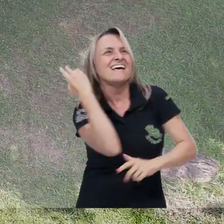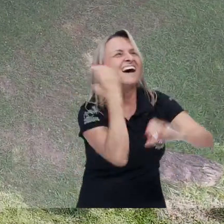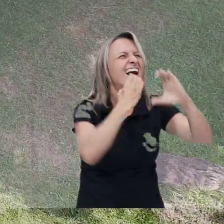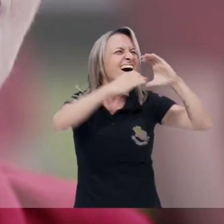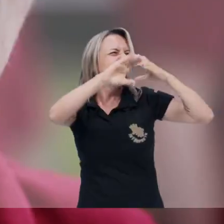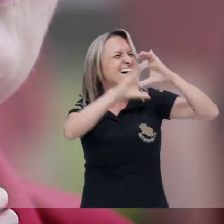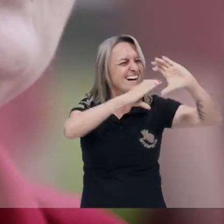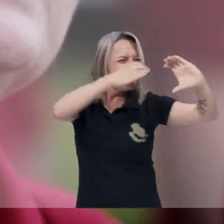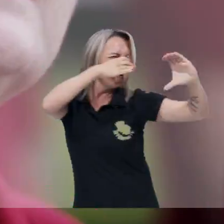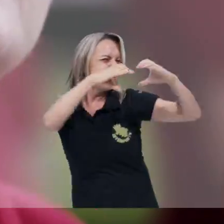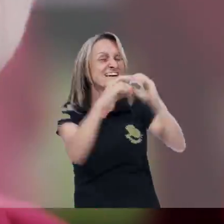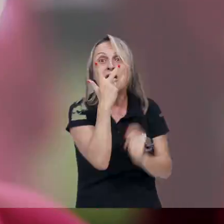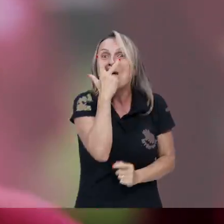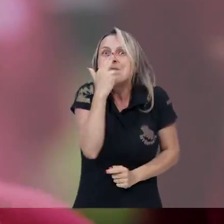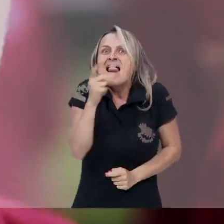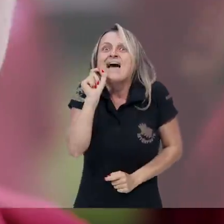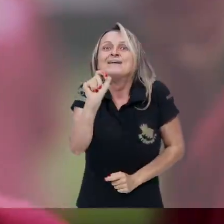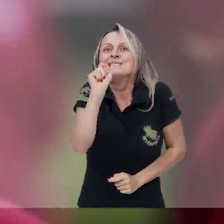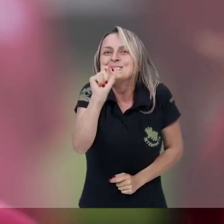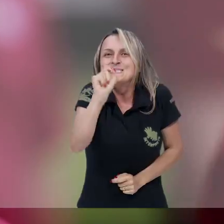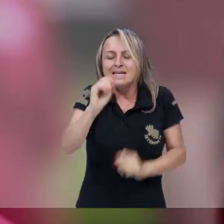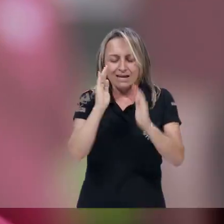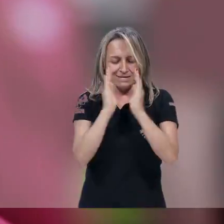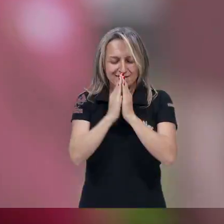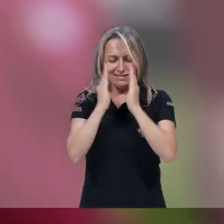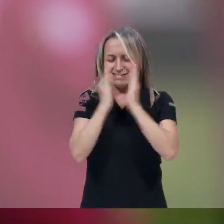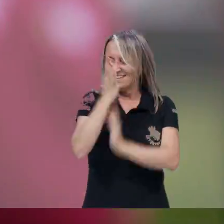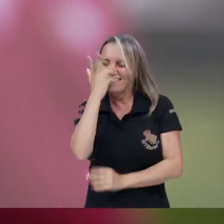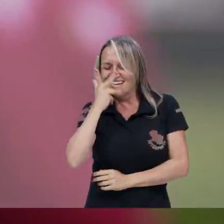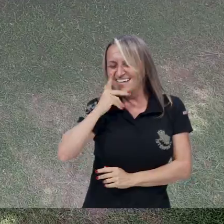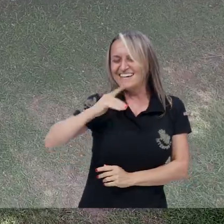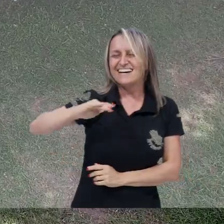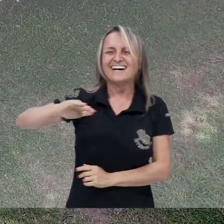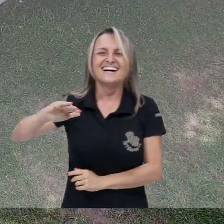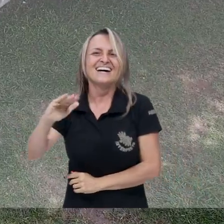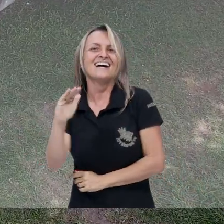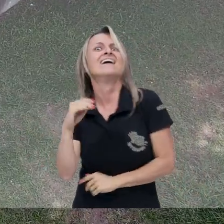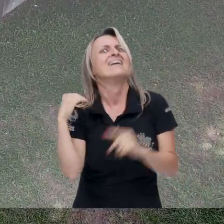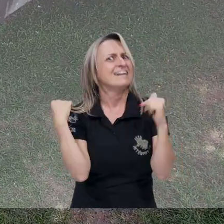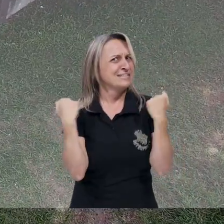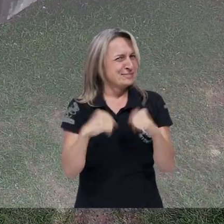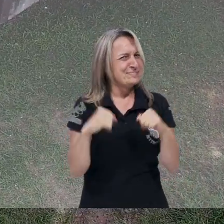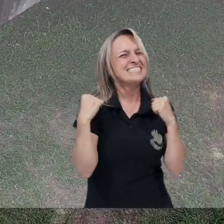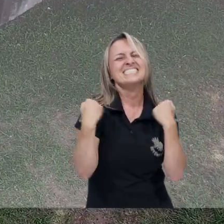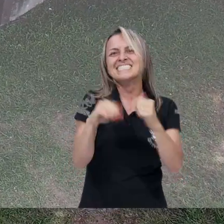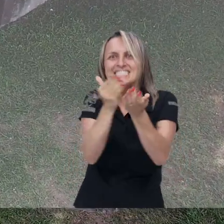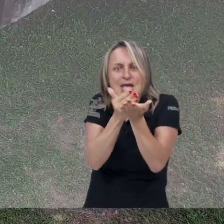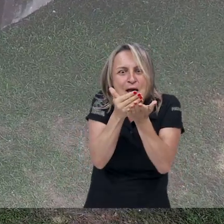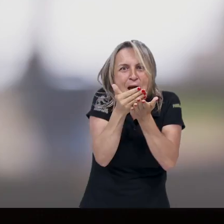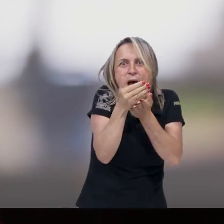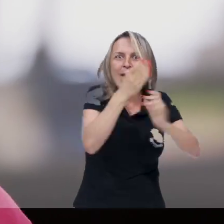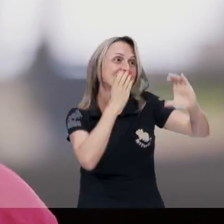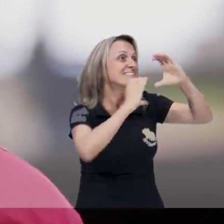ar como prece de criança Bebe então começar